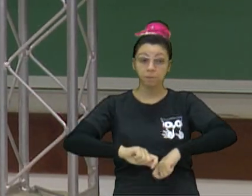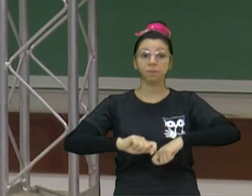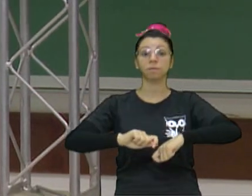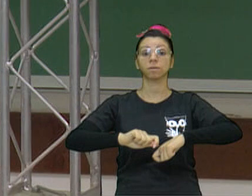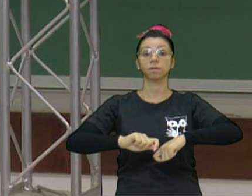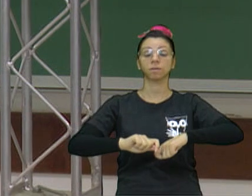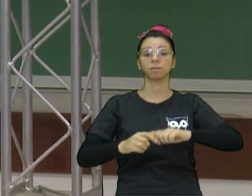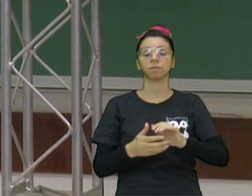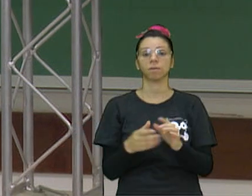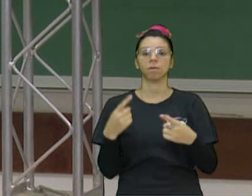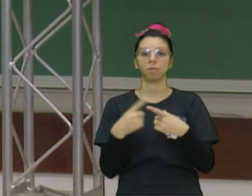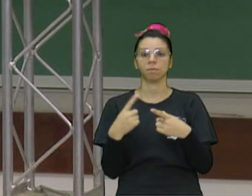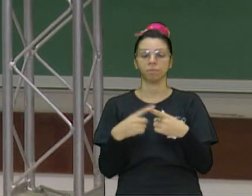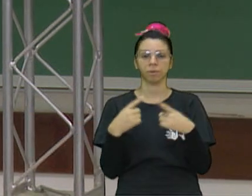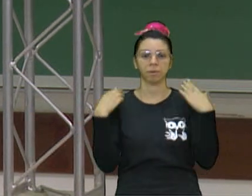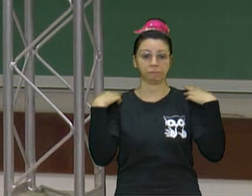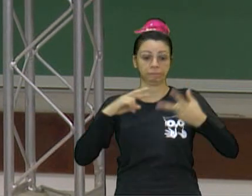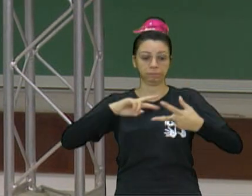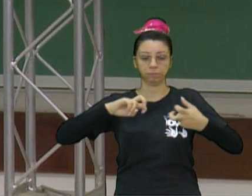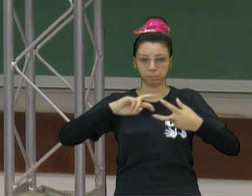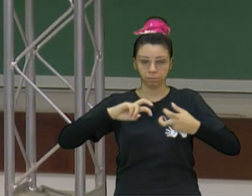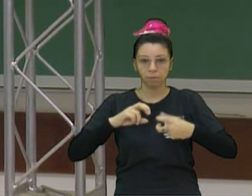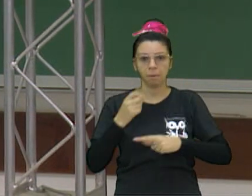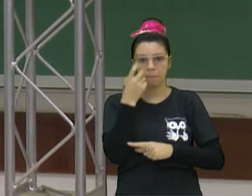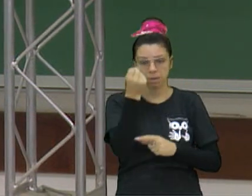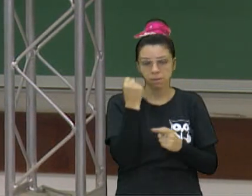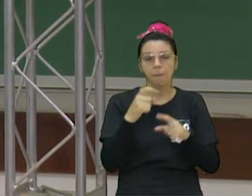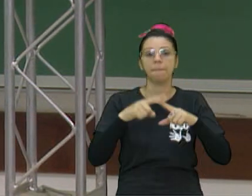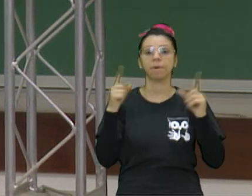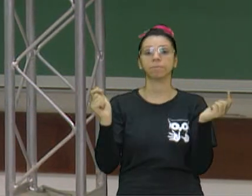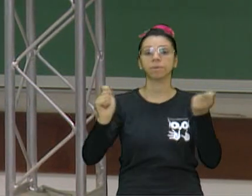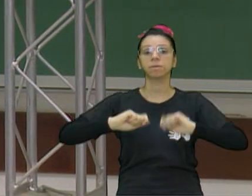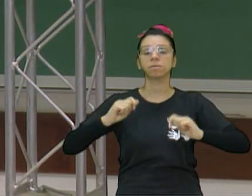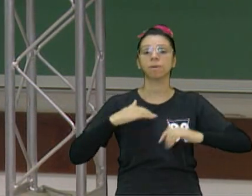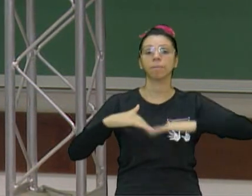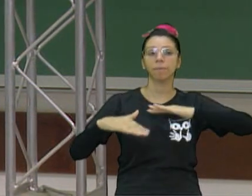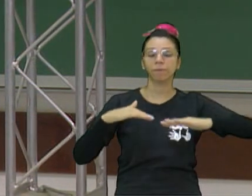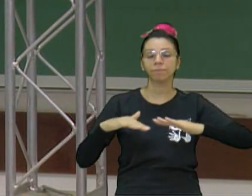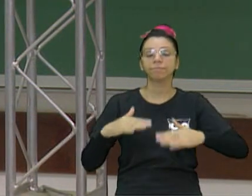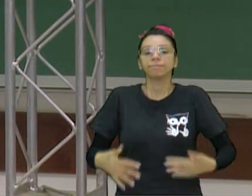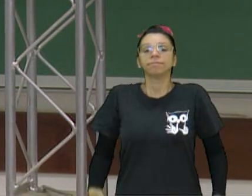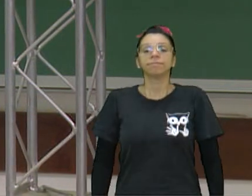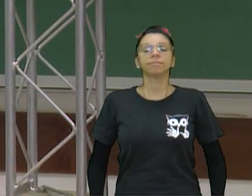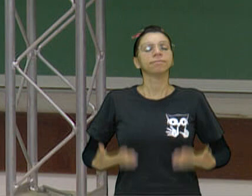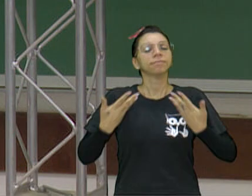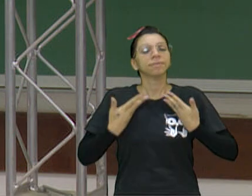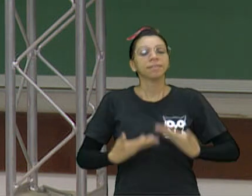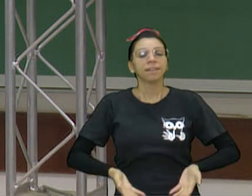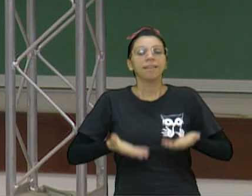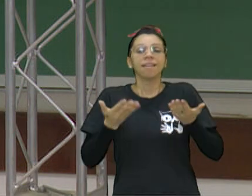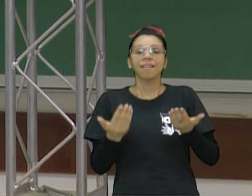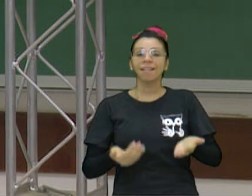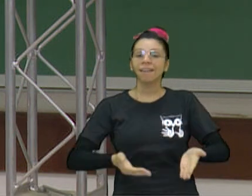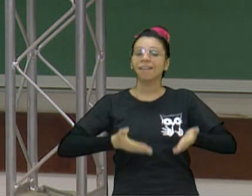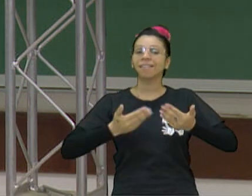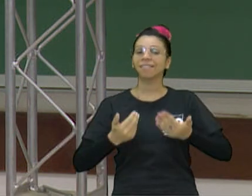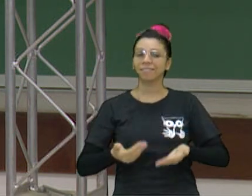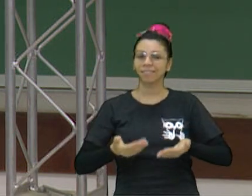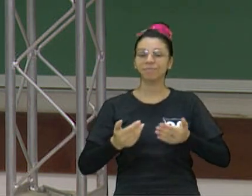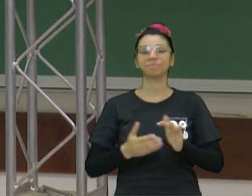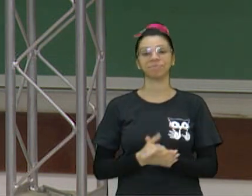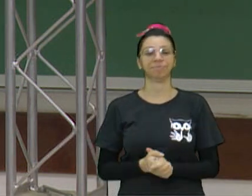acaba sobrecarregando bastante musculatura, né? Então, fazendo esses movimentos a gente fica mais relaxado, a aula flui melhor, né?